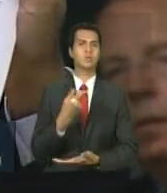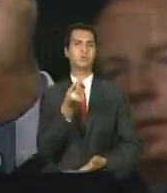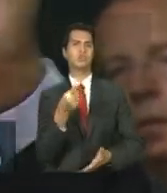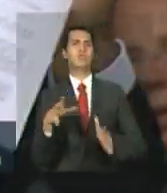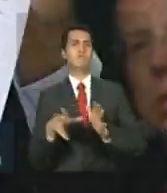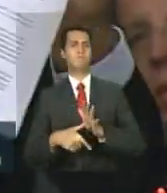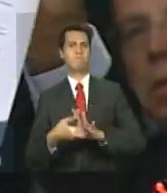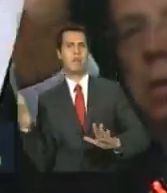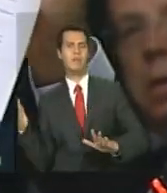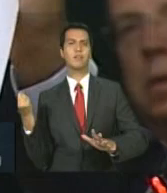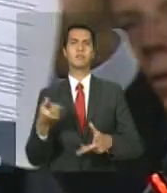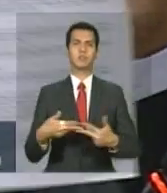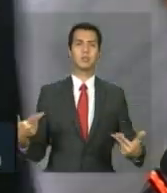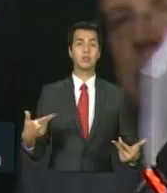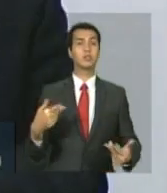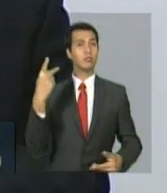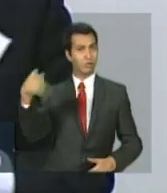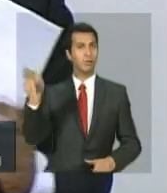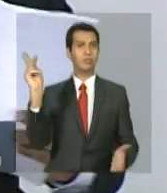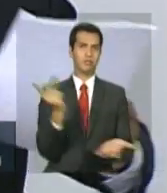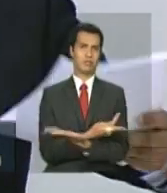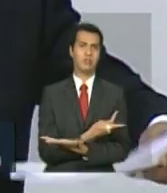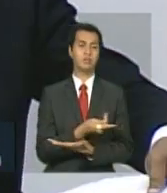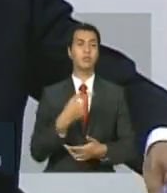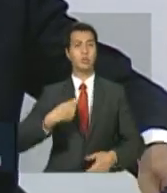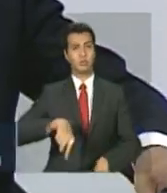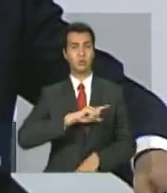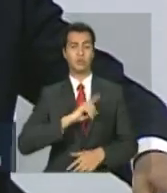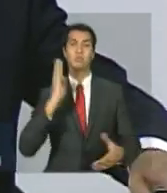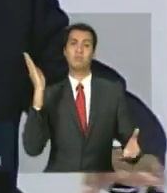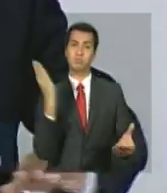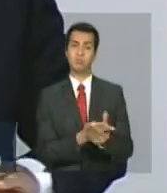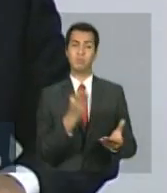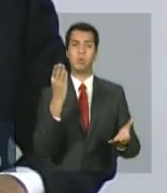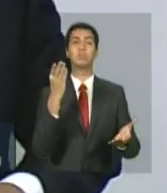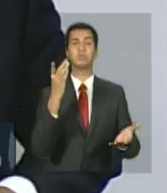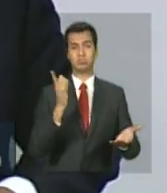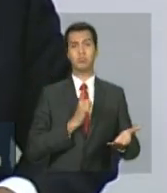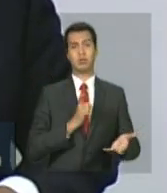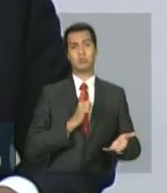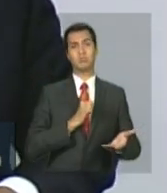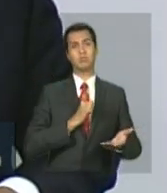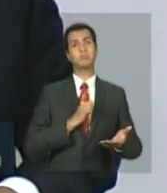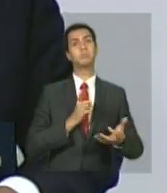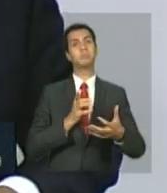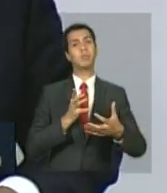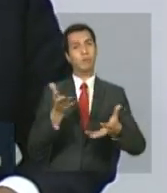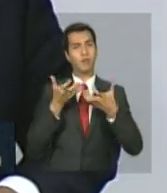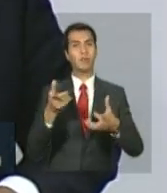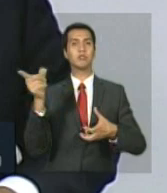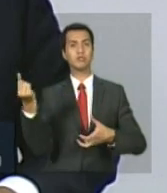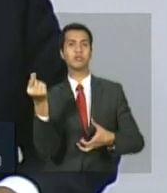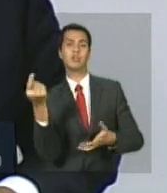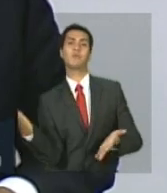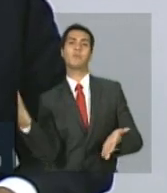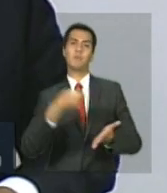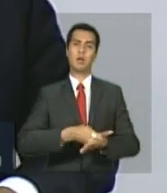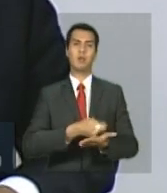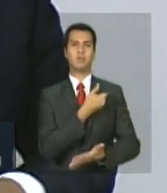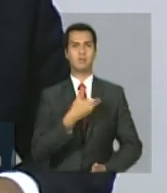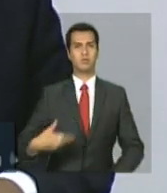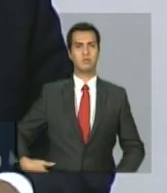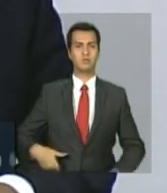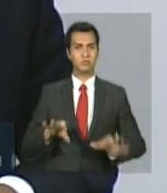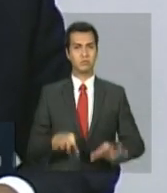recursos. E são essas provas que nos fizeram exigir a devolução do recurso público. Eu digo isso porque